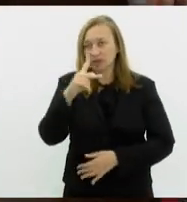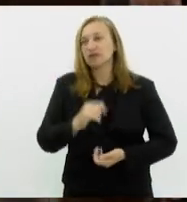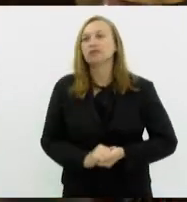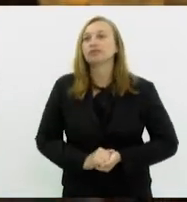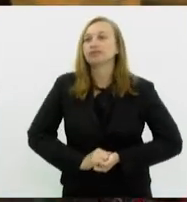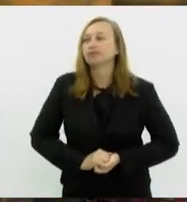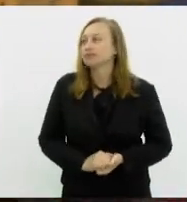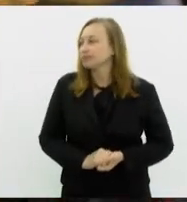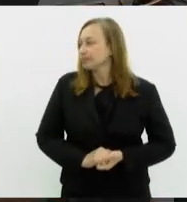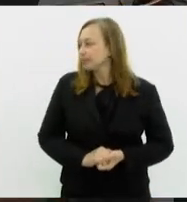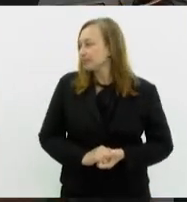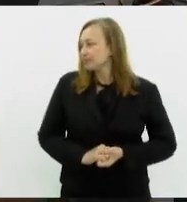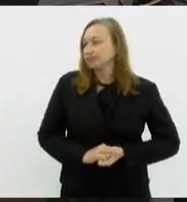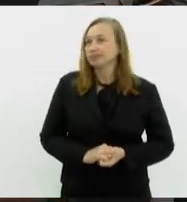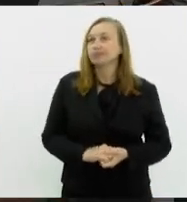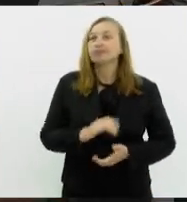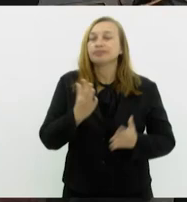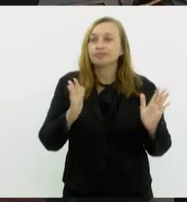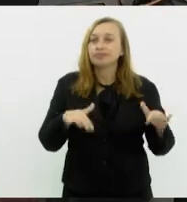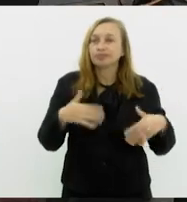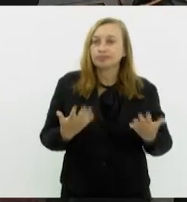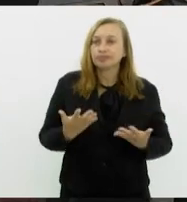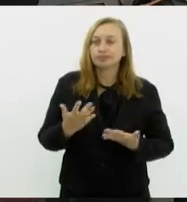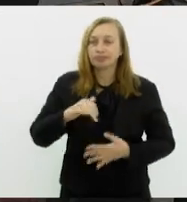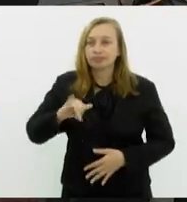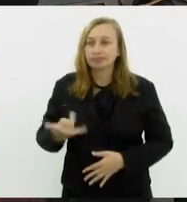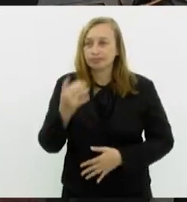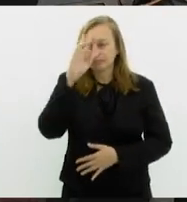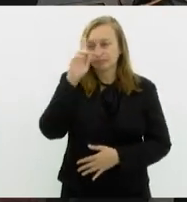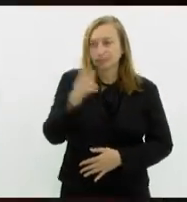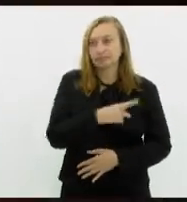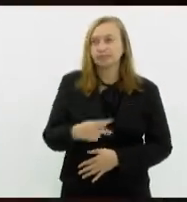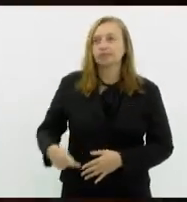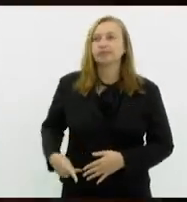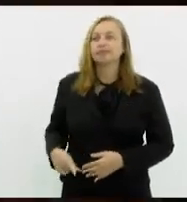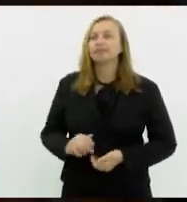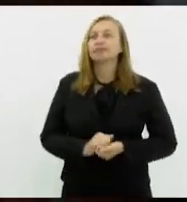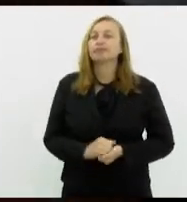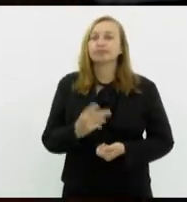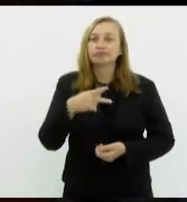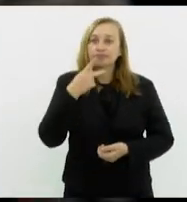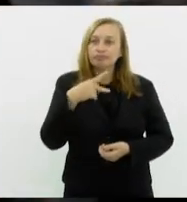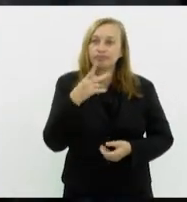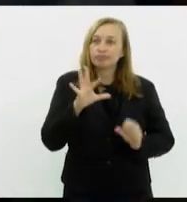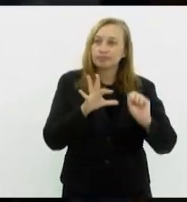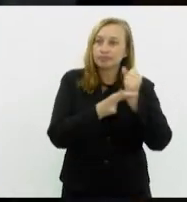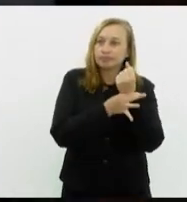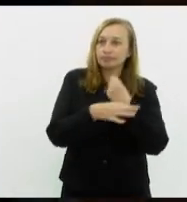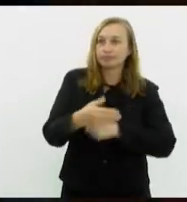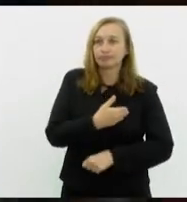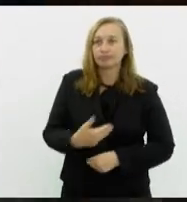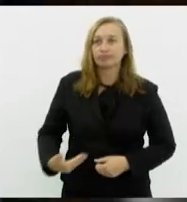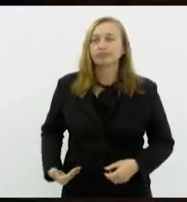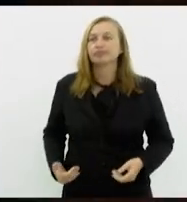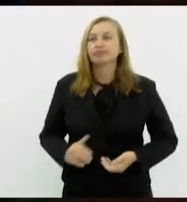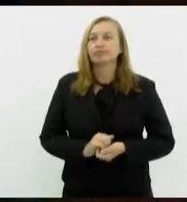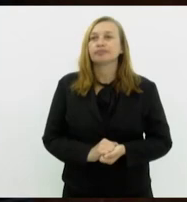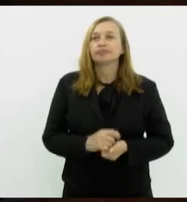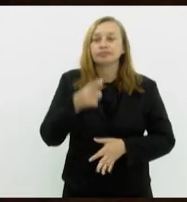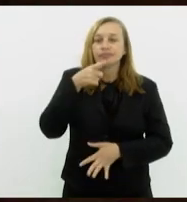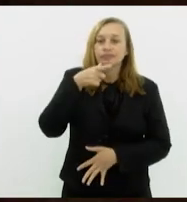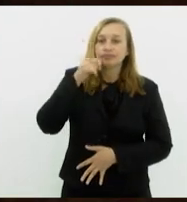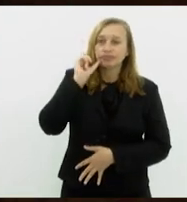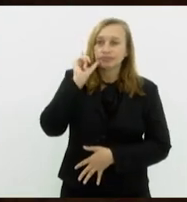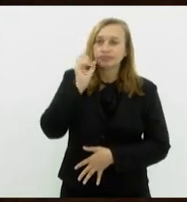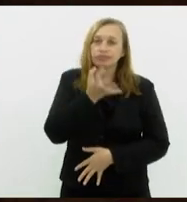presidente. Então, aproveitando aqui, senhora presidente, ainda na parte, falando mais ou menos de segurança pública, ontem eu